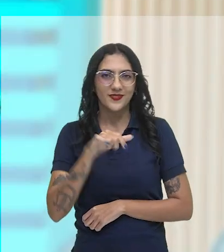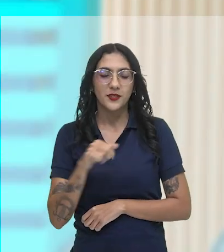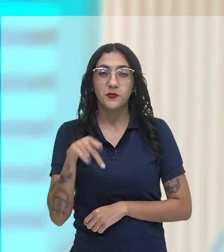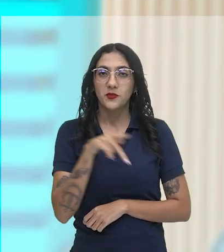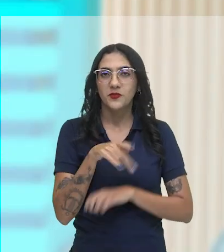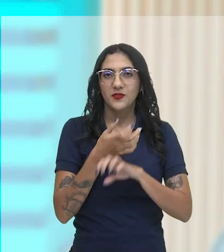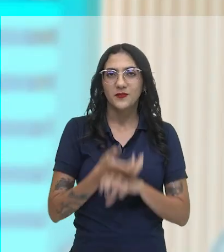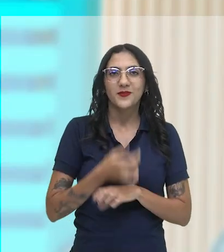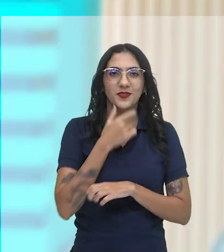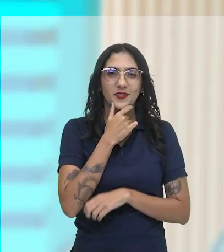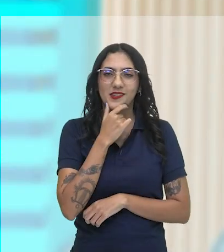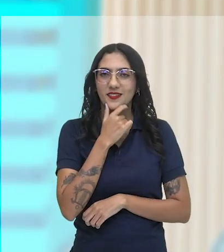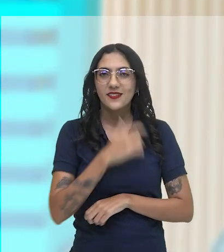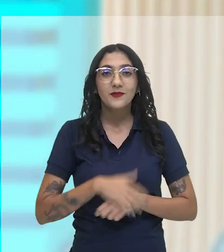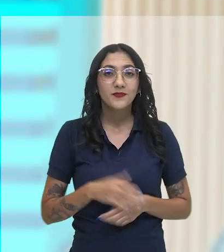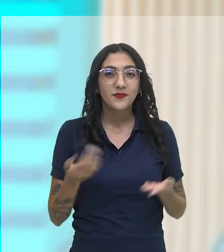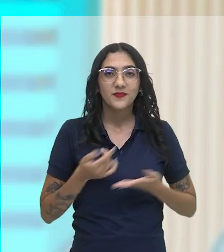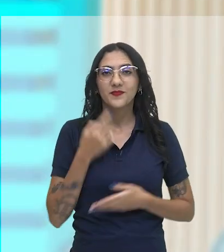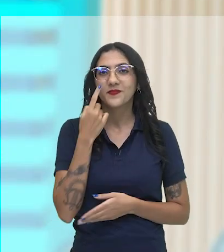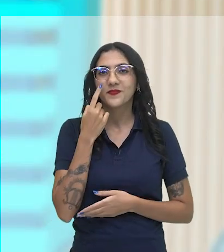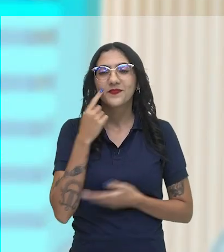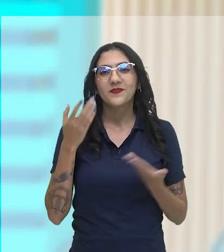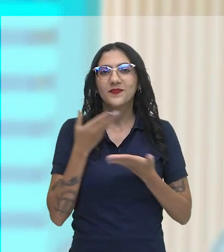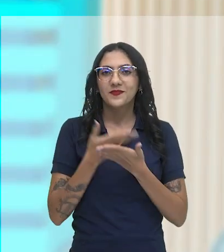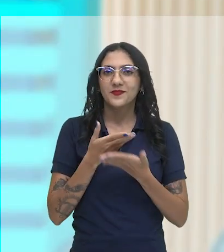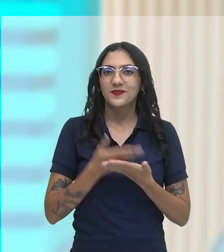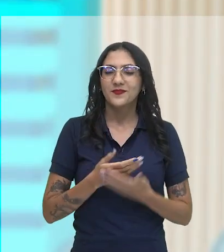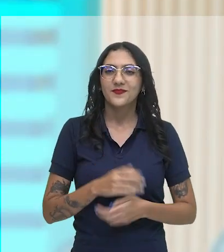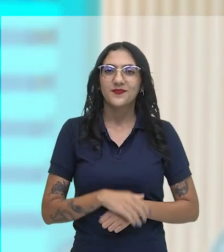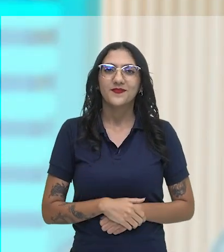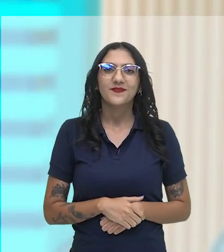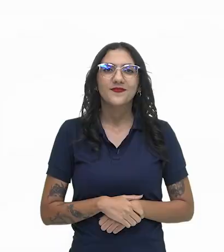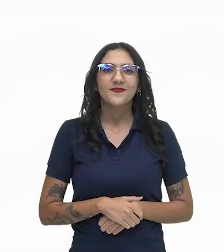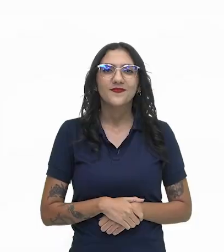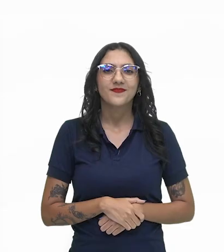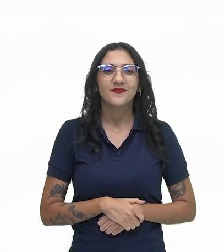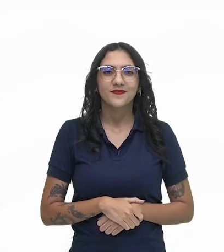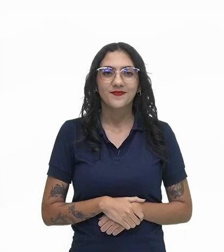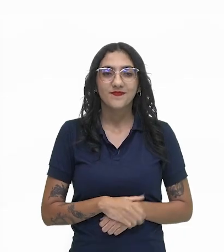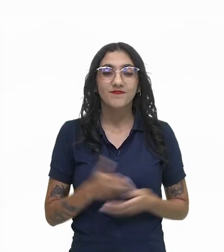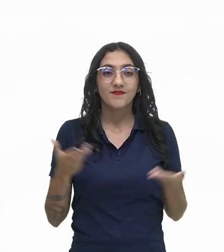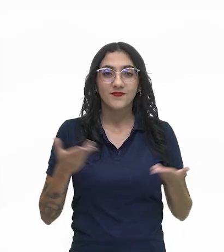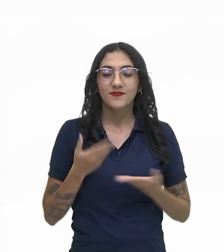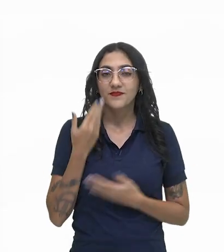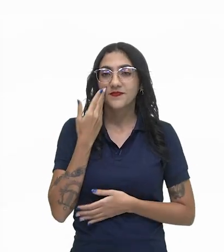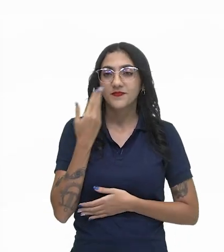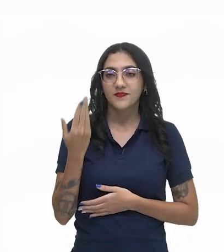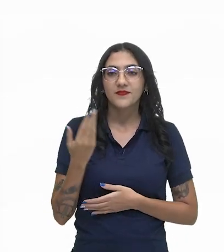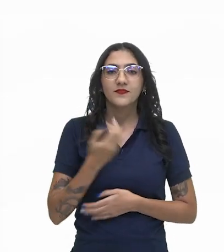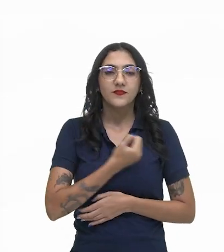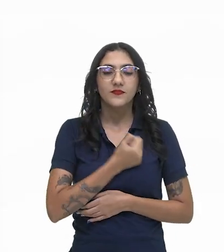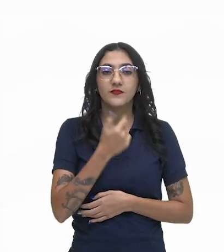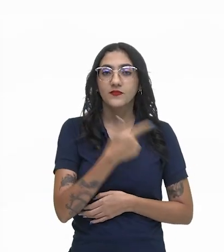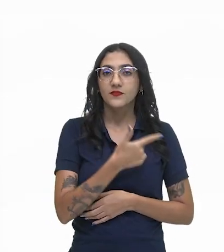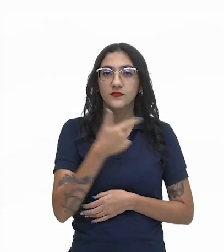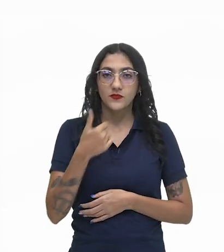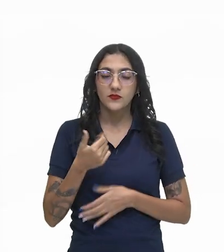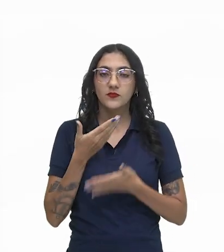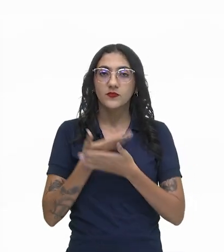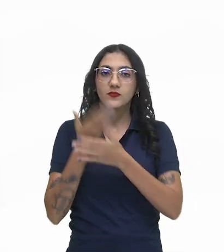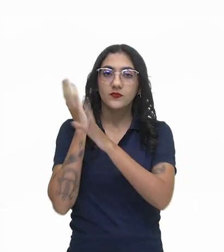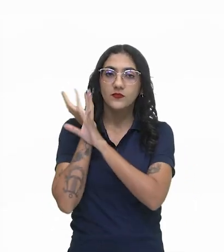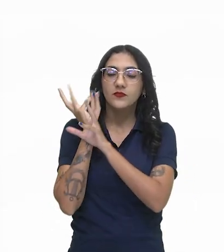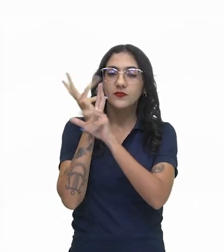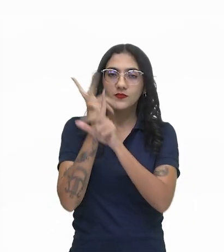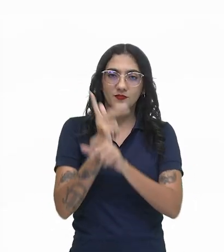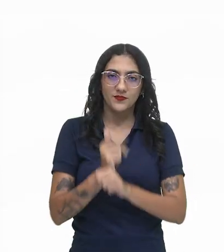língua inglesa, e vamos ver a nossa aula de hoje. A aula de hoje é revisão e avaliação, aula